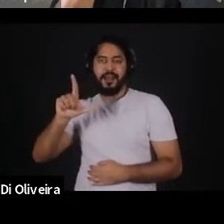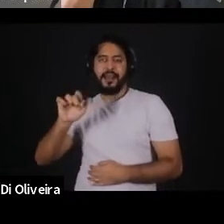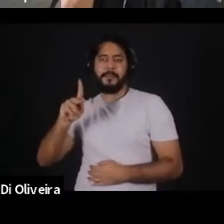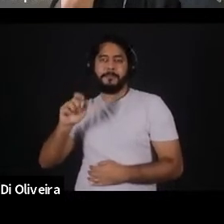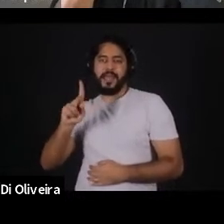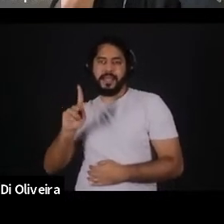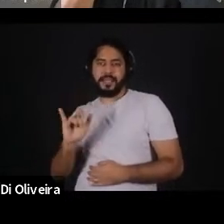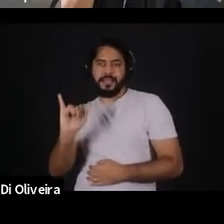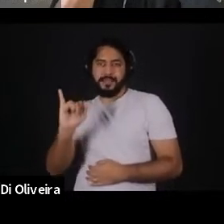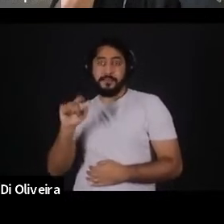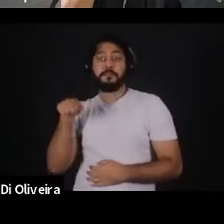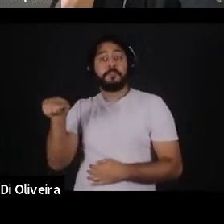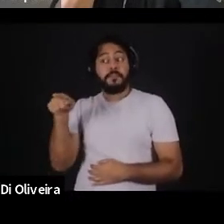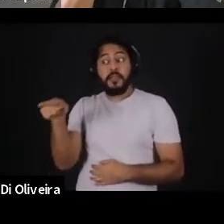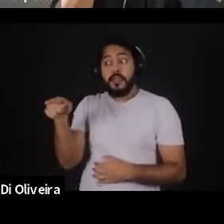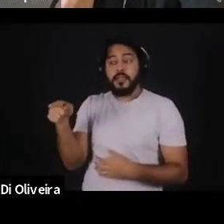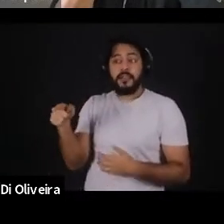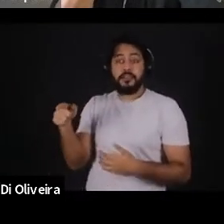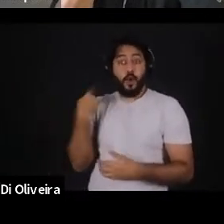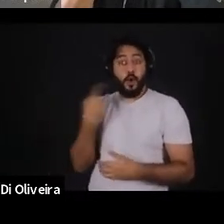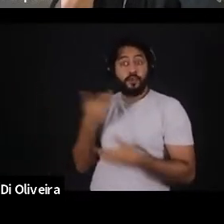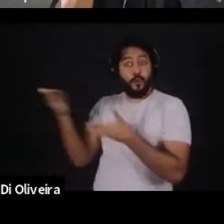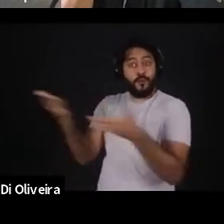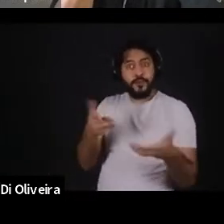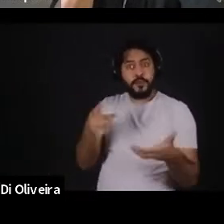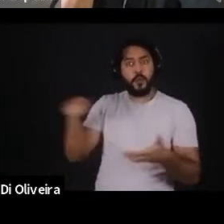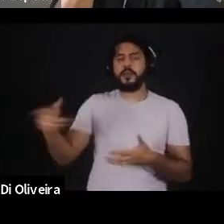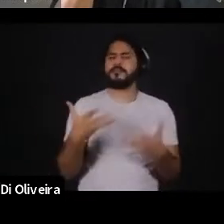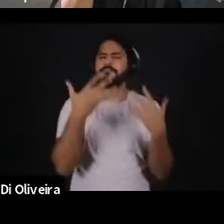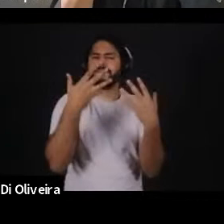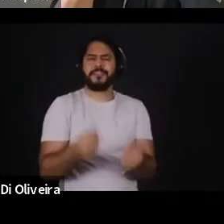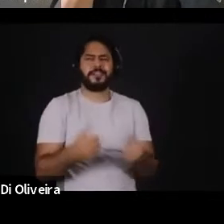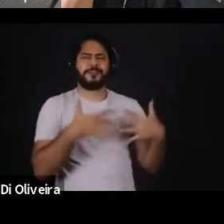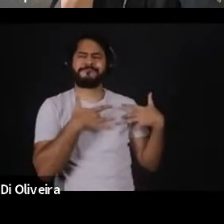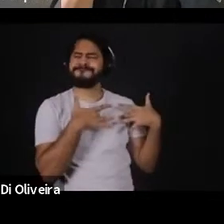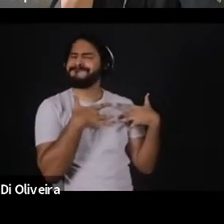Atendeu ao nosso convite com uma abertura, uma generosidade